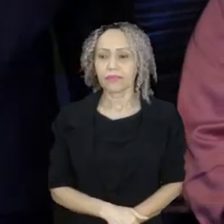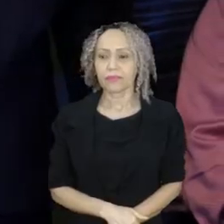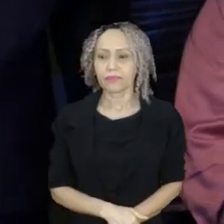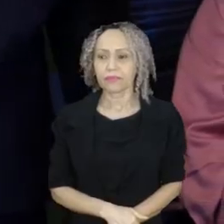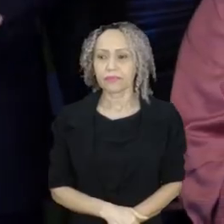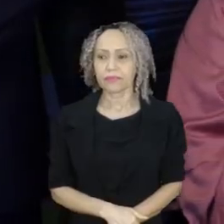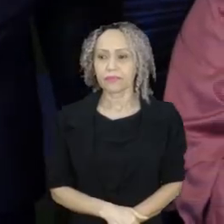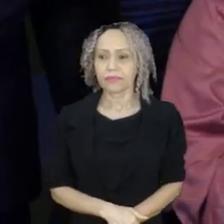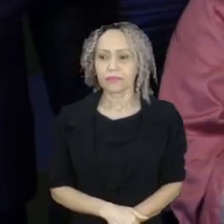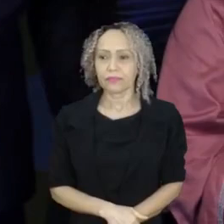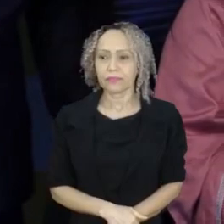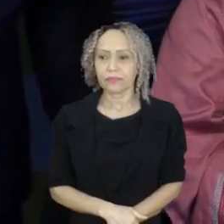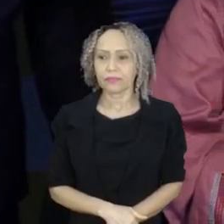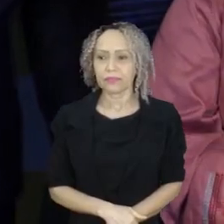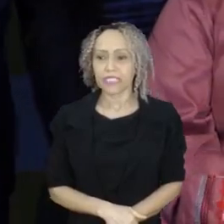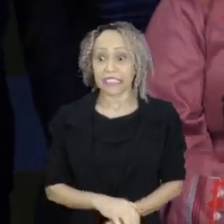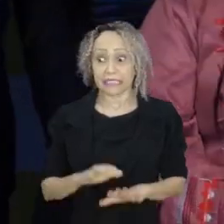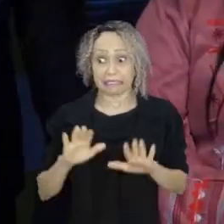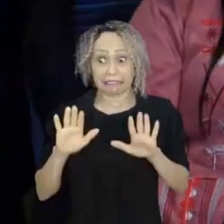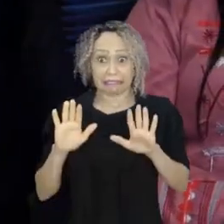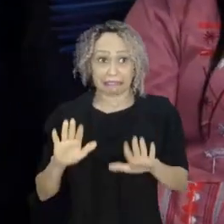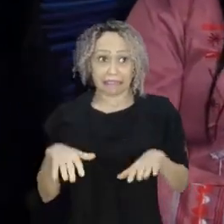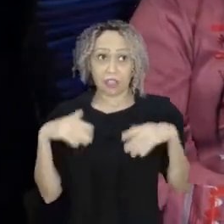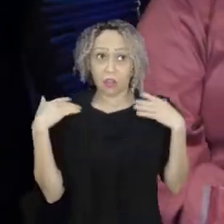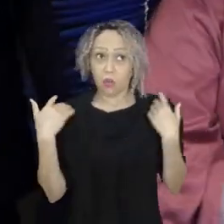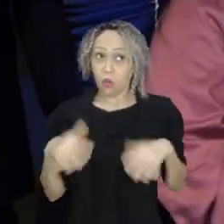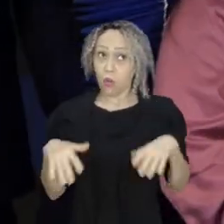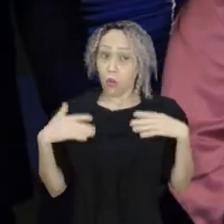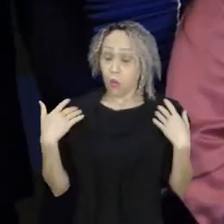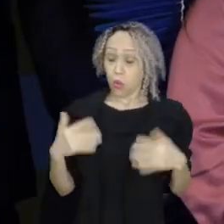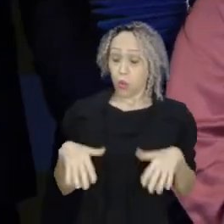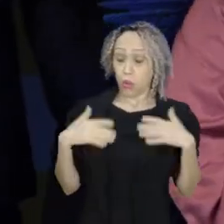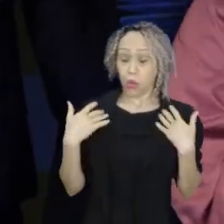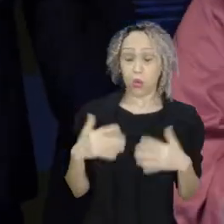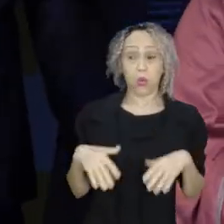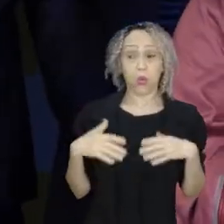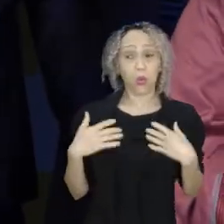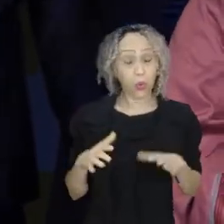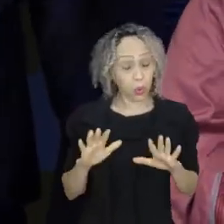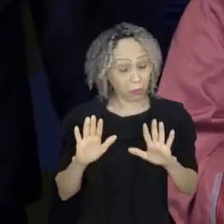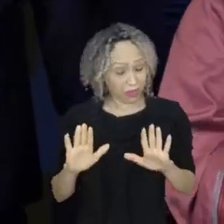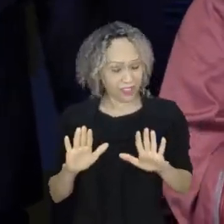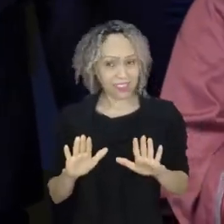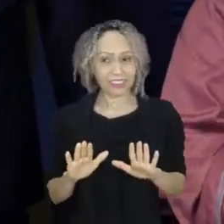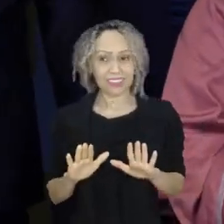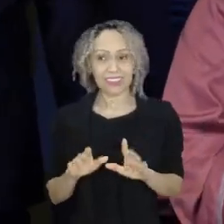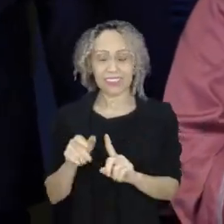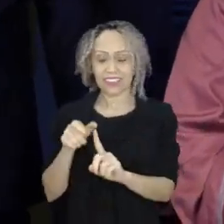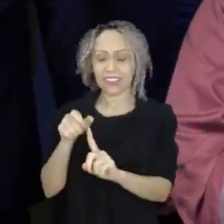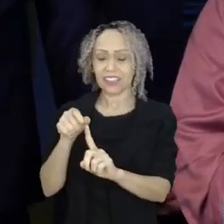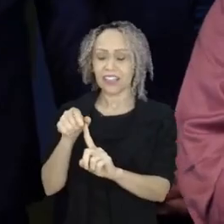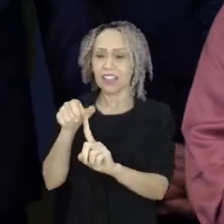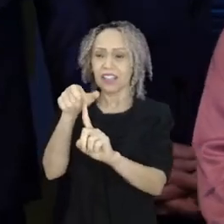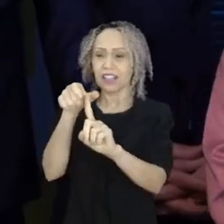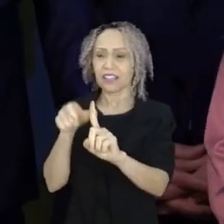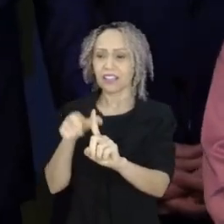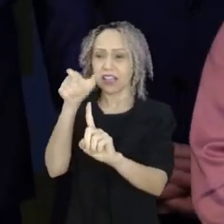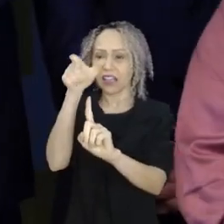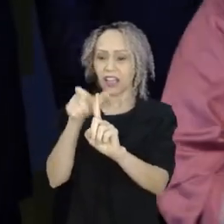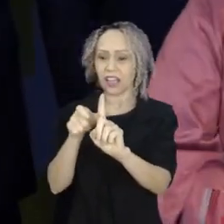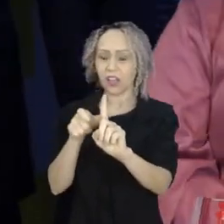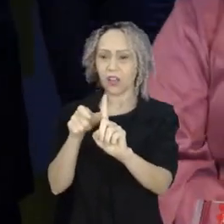Agora tem chumbo grosso aqui. A companheira que vai assumir o Ministério dos Povos Indígenas,